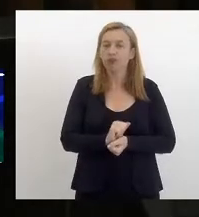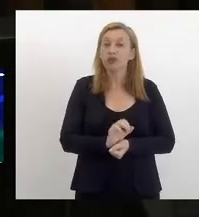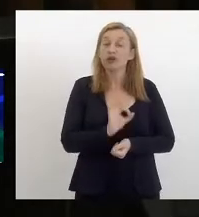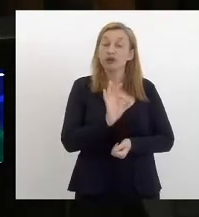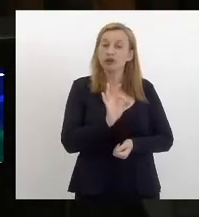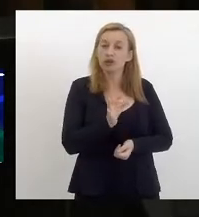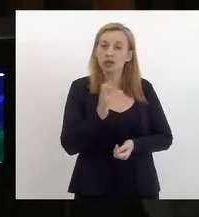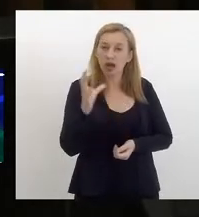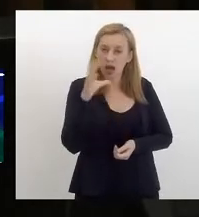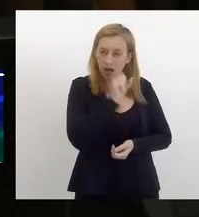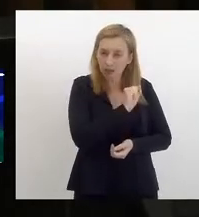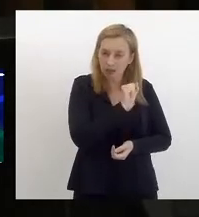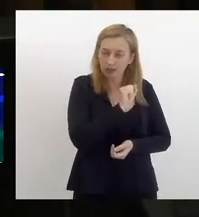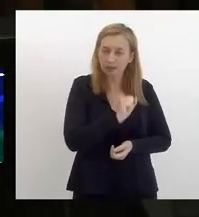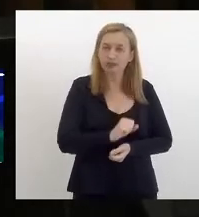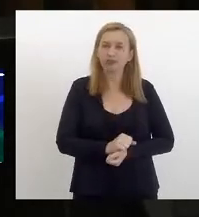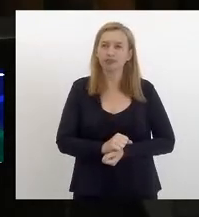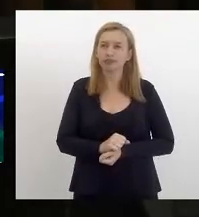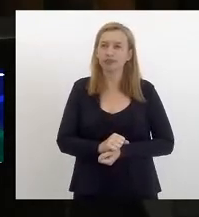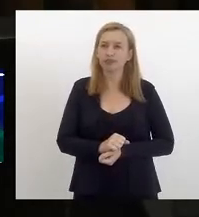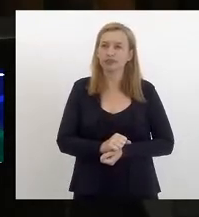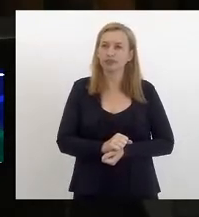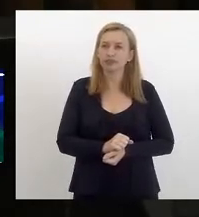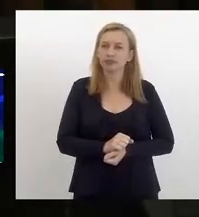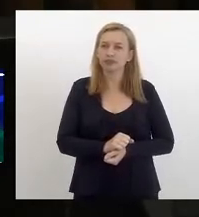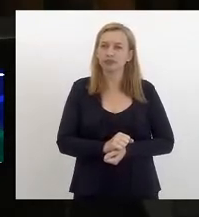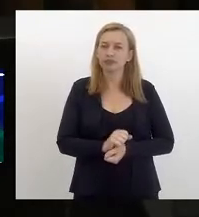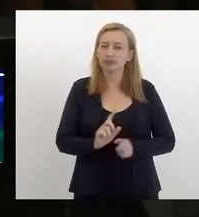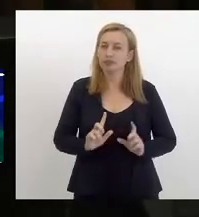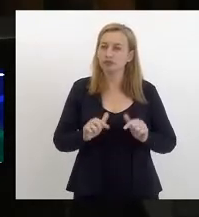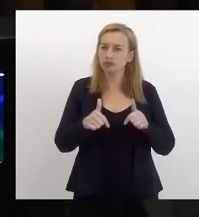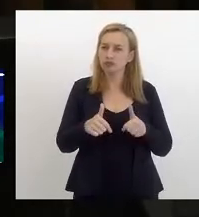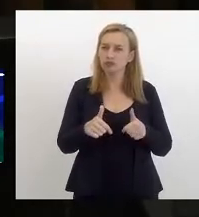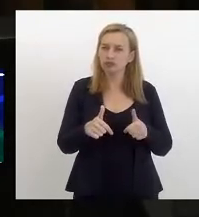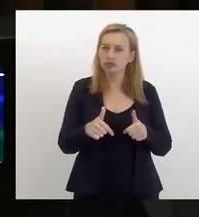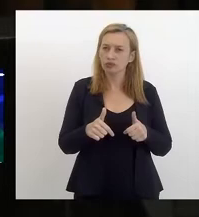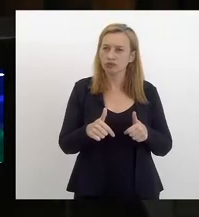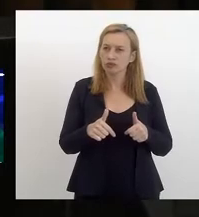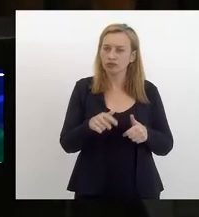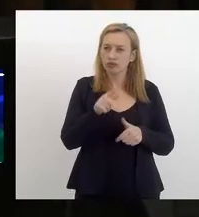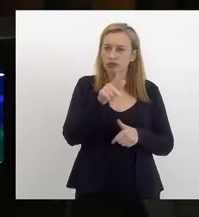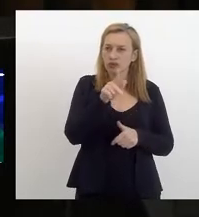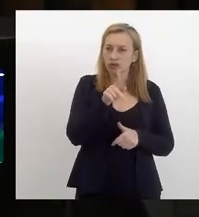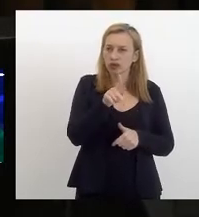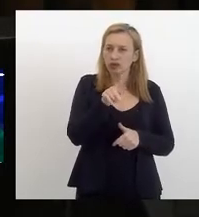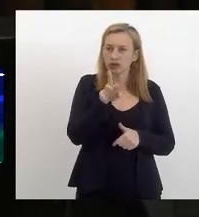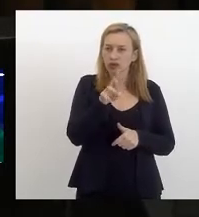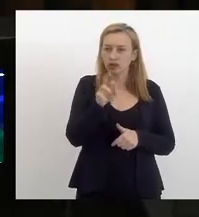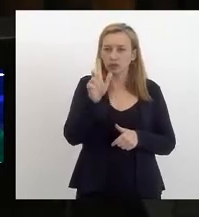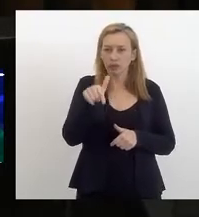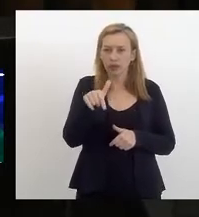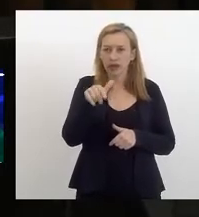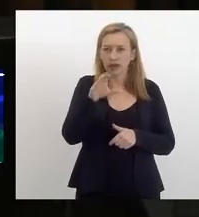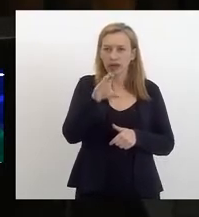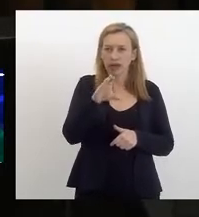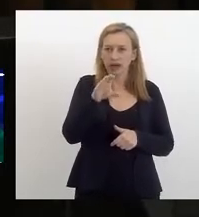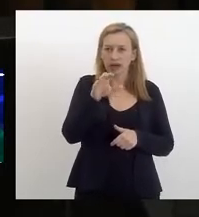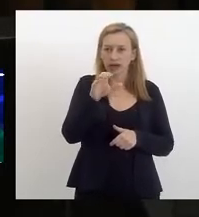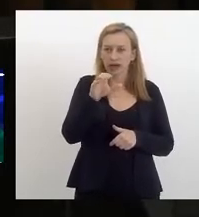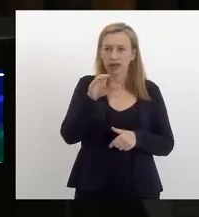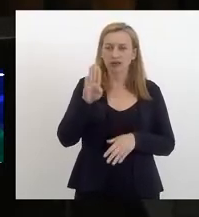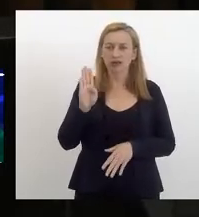de mediato é uma reação e do pré-candidato à presidência da república do